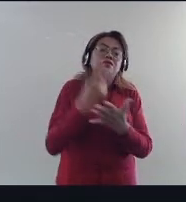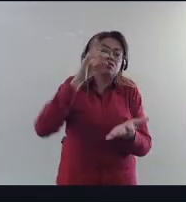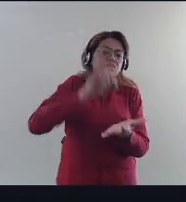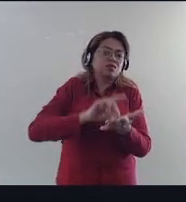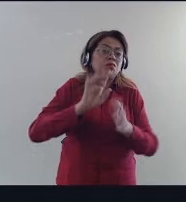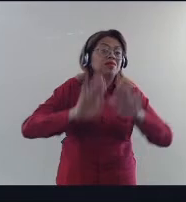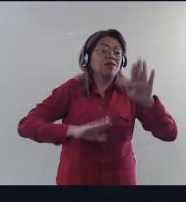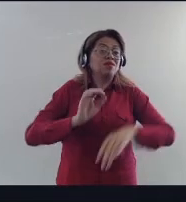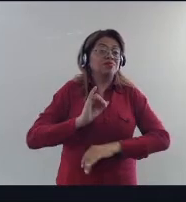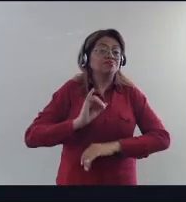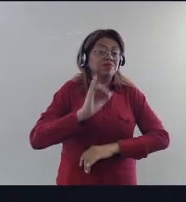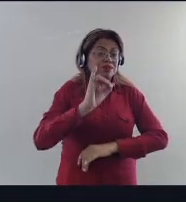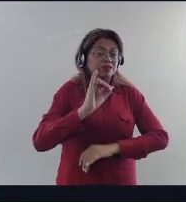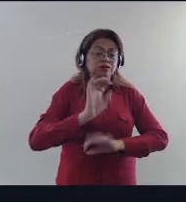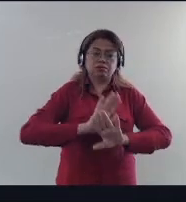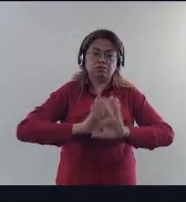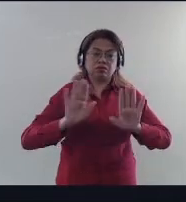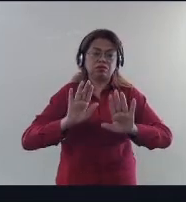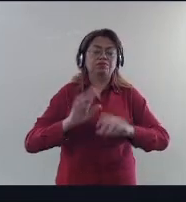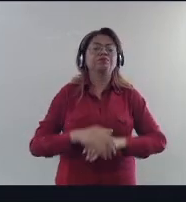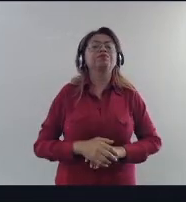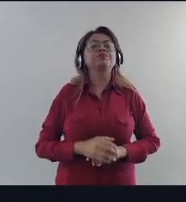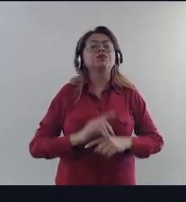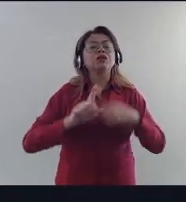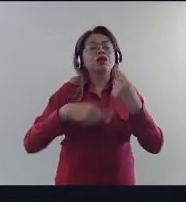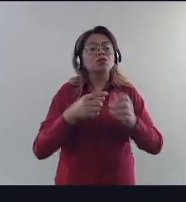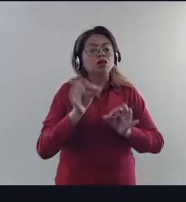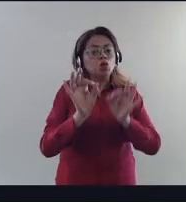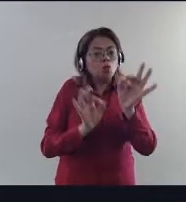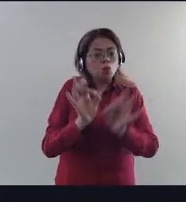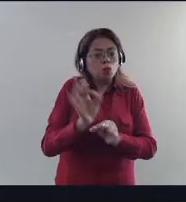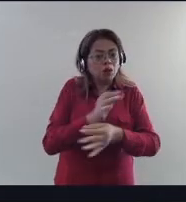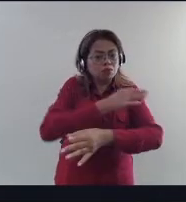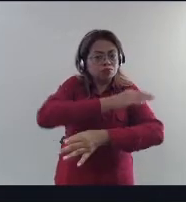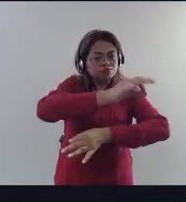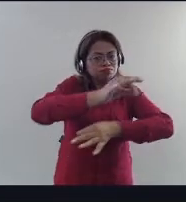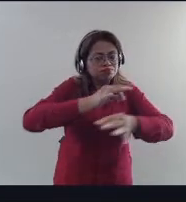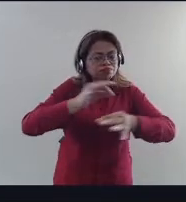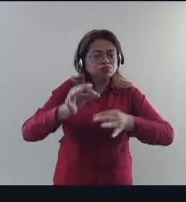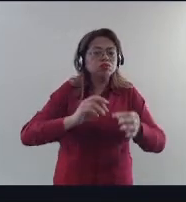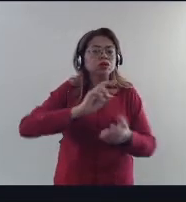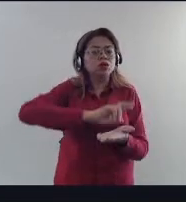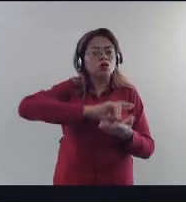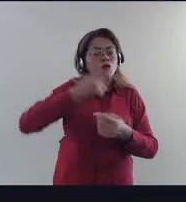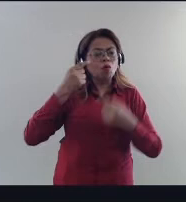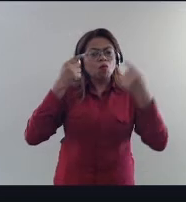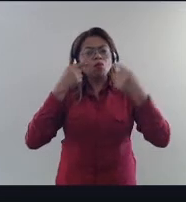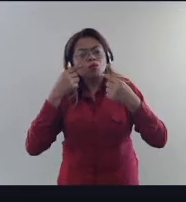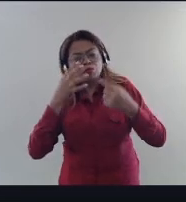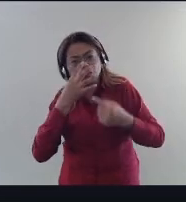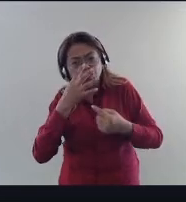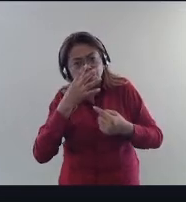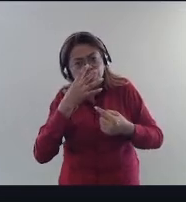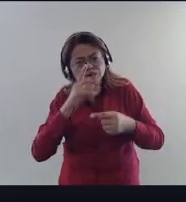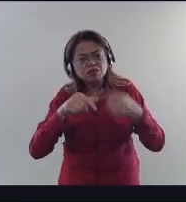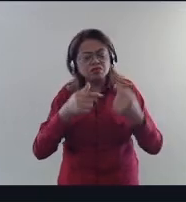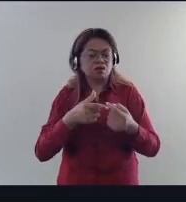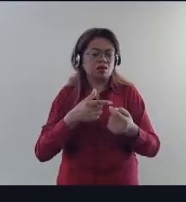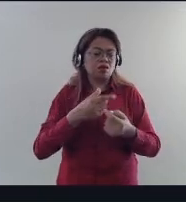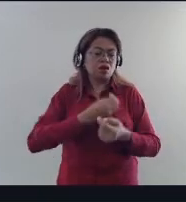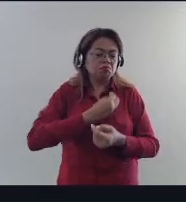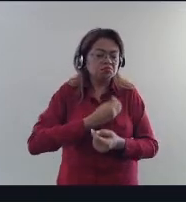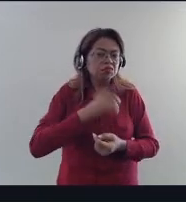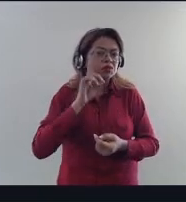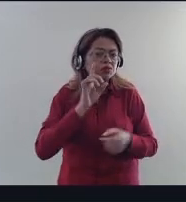mais cedo, que é o planejamento estratégico. Se eu consigo listar diferentes cenários que podem vir a acontecer,